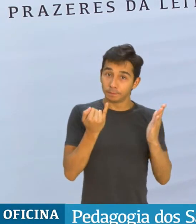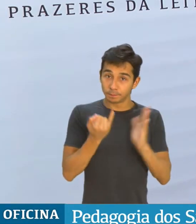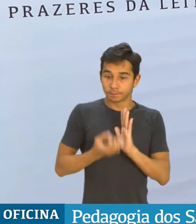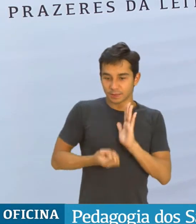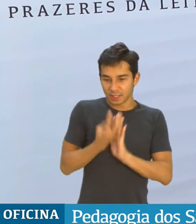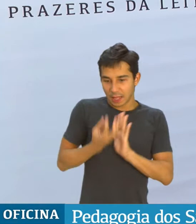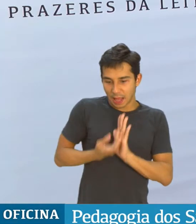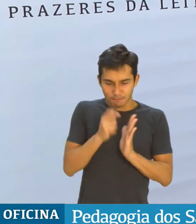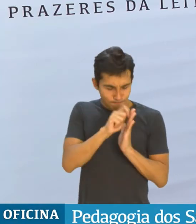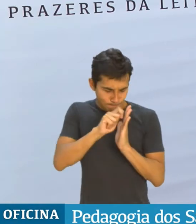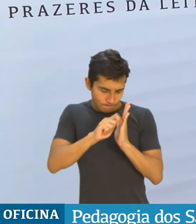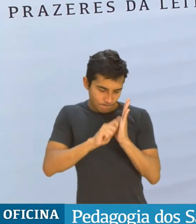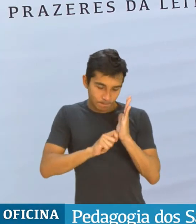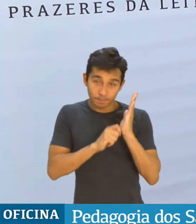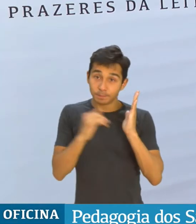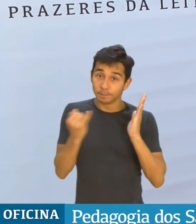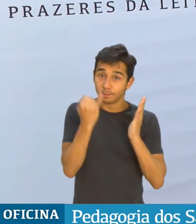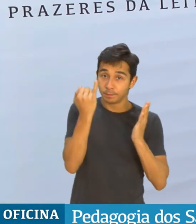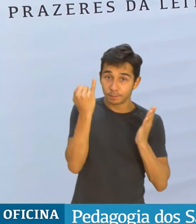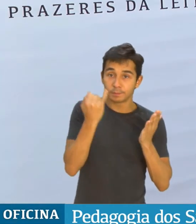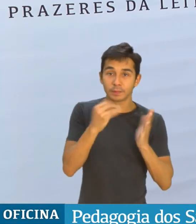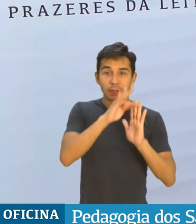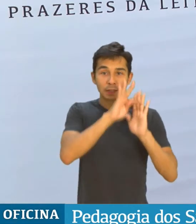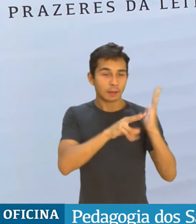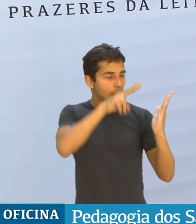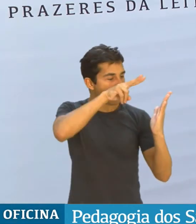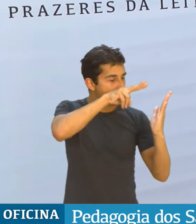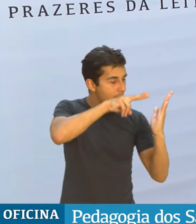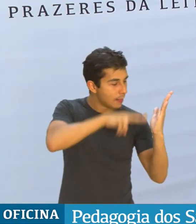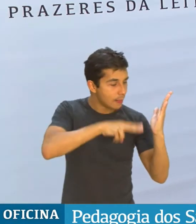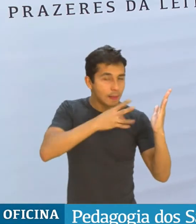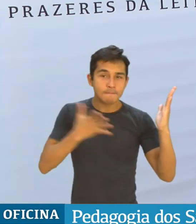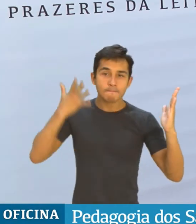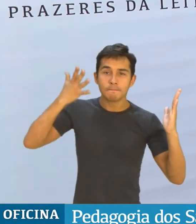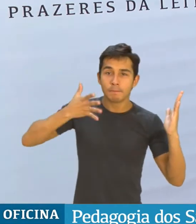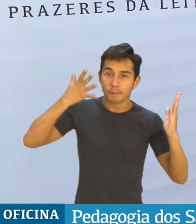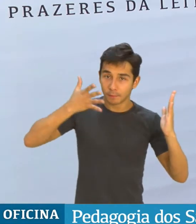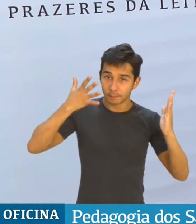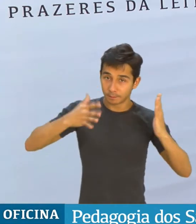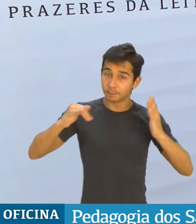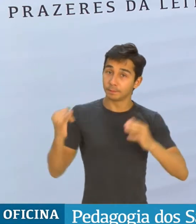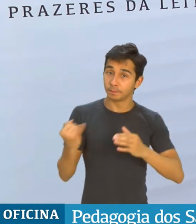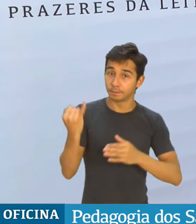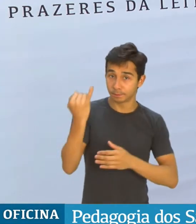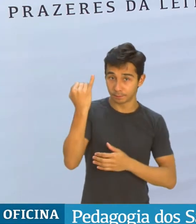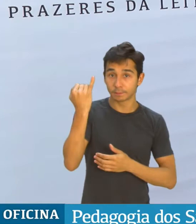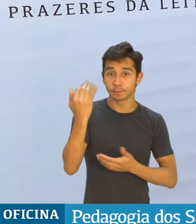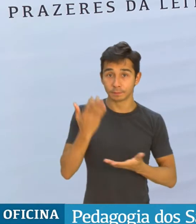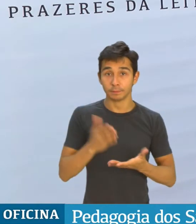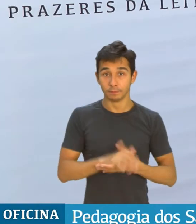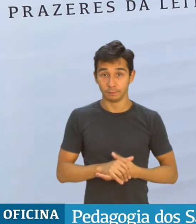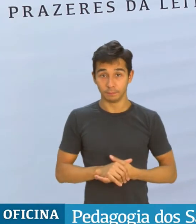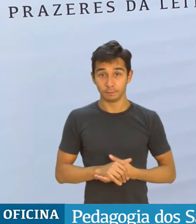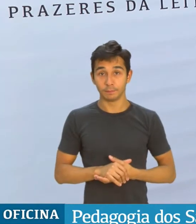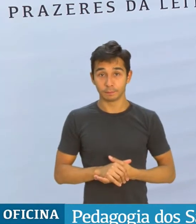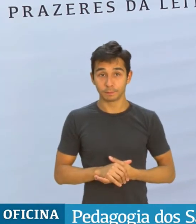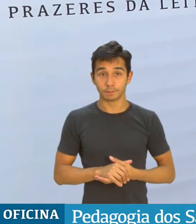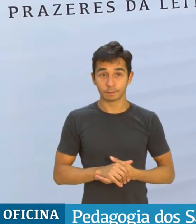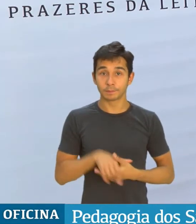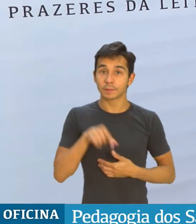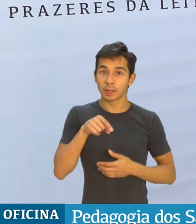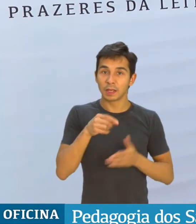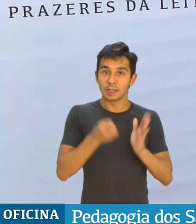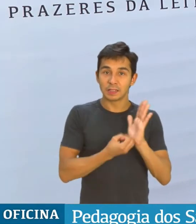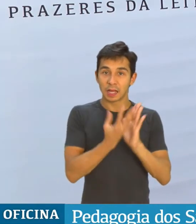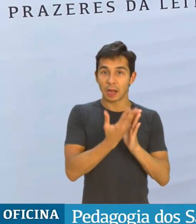produção escrita autoral, da interpretação do texto. Então a gente não pode deixar essa atividade